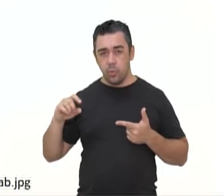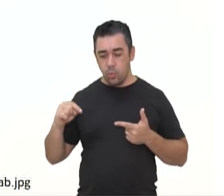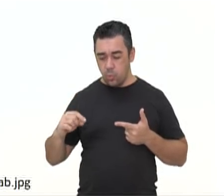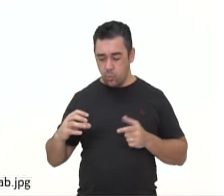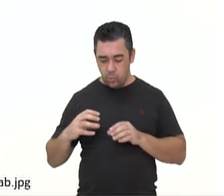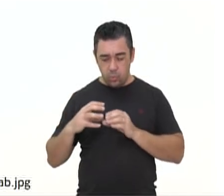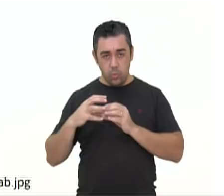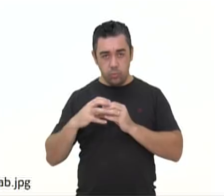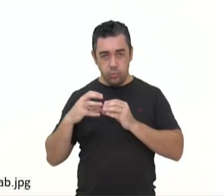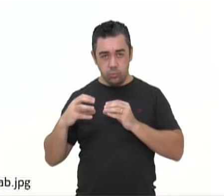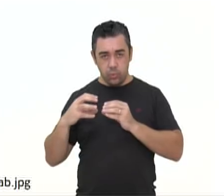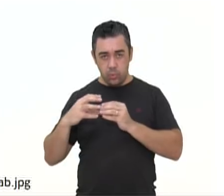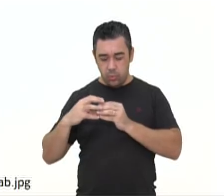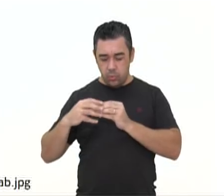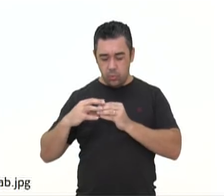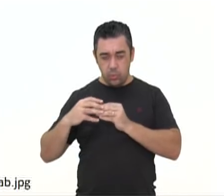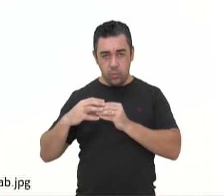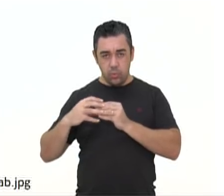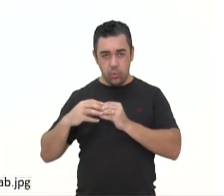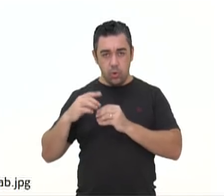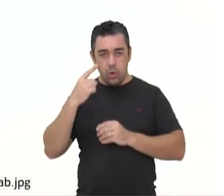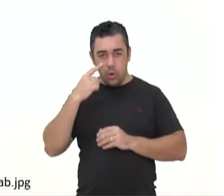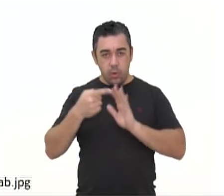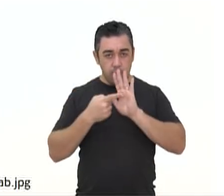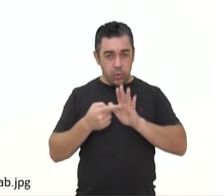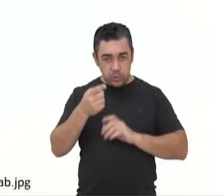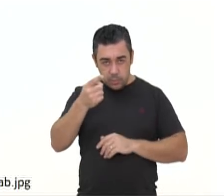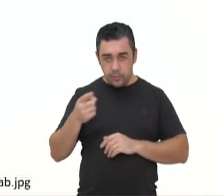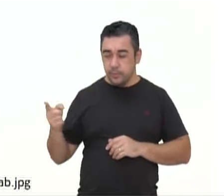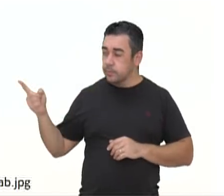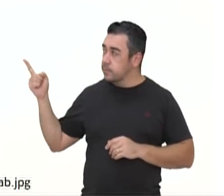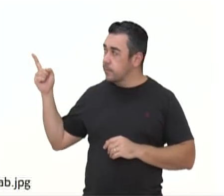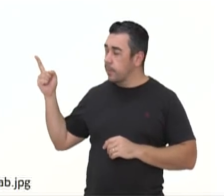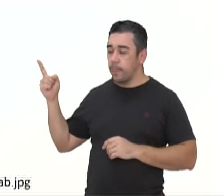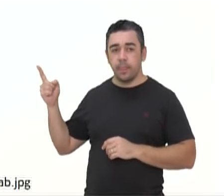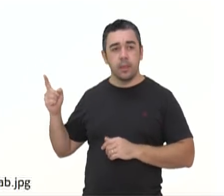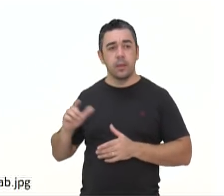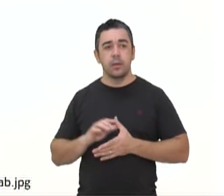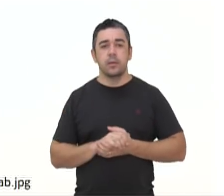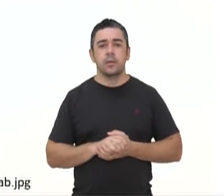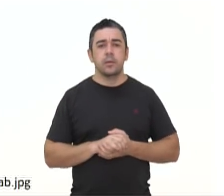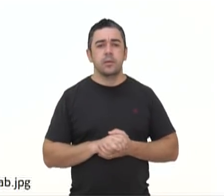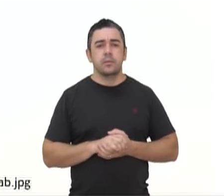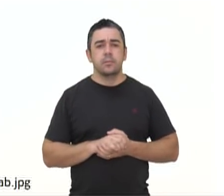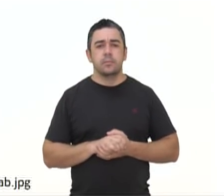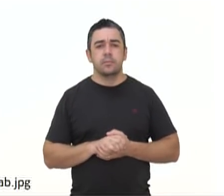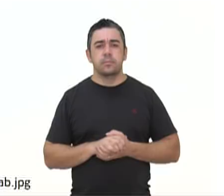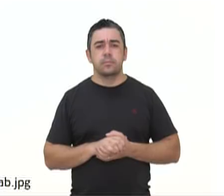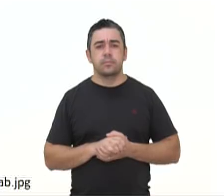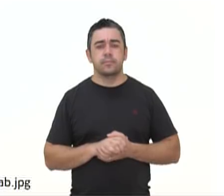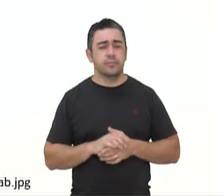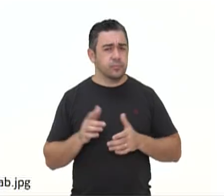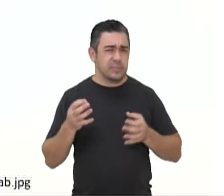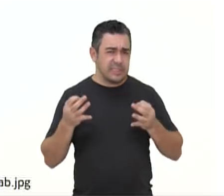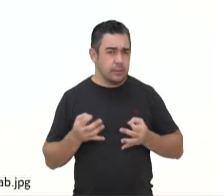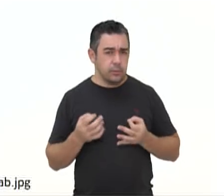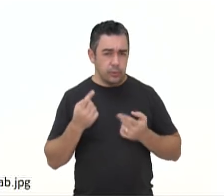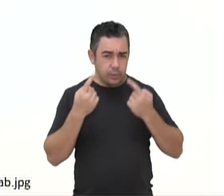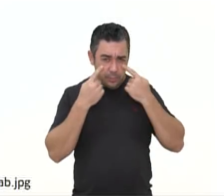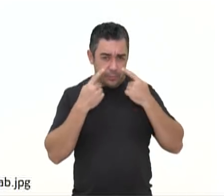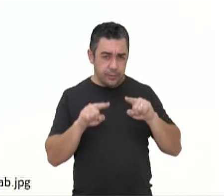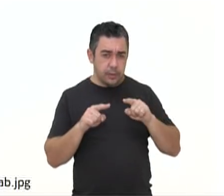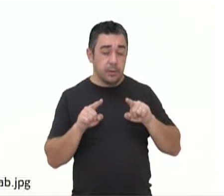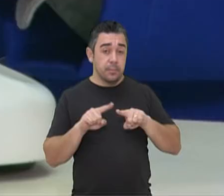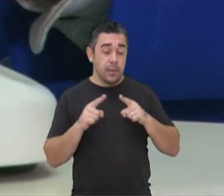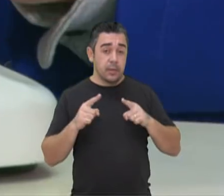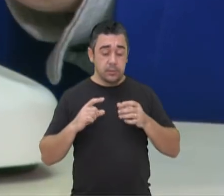sobre o outro e eu vou mostrar aqui para vocês no nosso microscópio. Então não vai acabar pegando direito para vocês, mas aqui muito